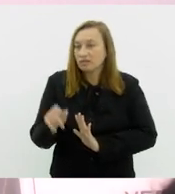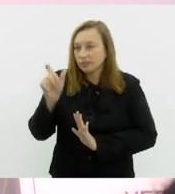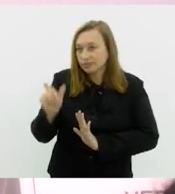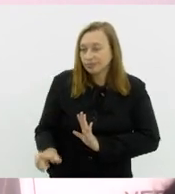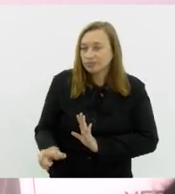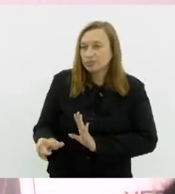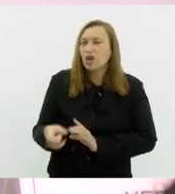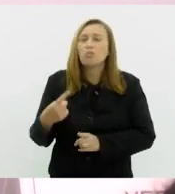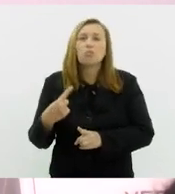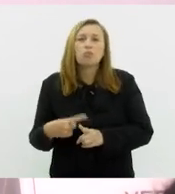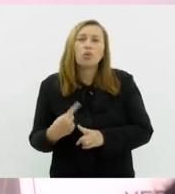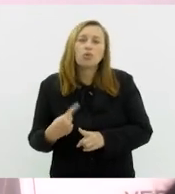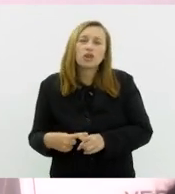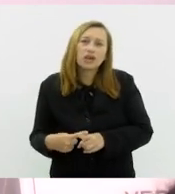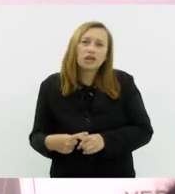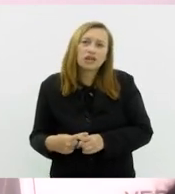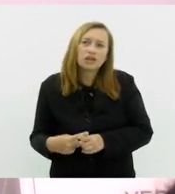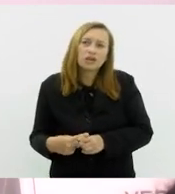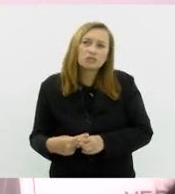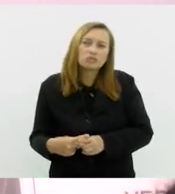elas, por que não a gente,